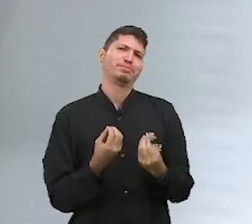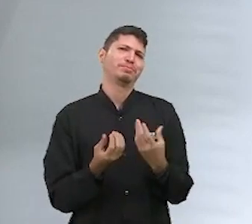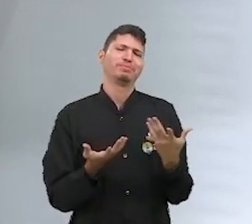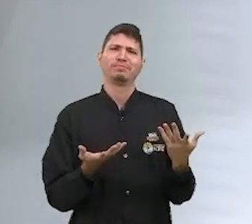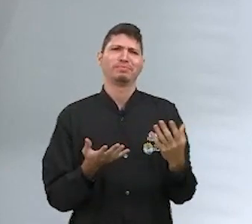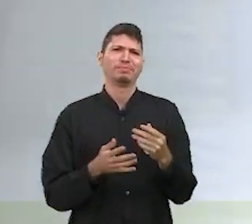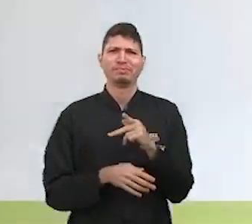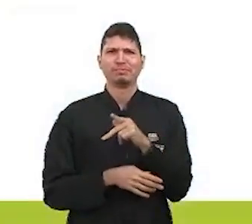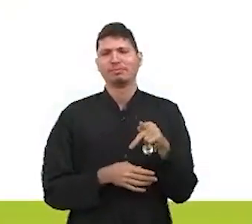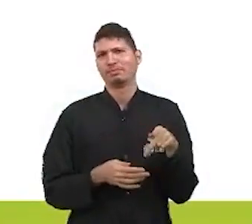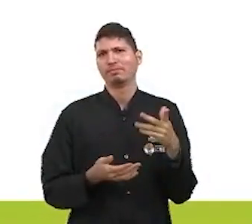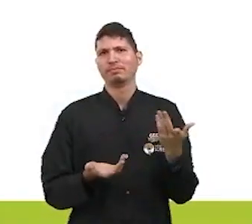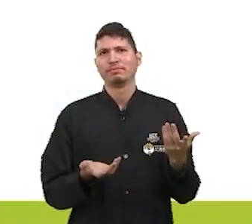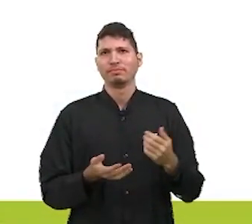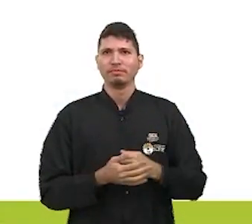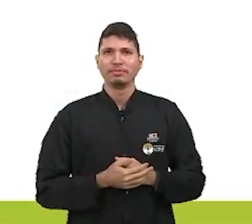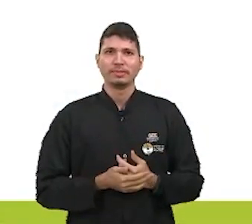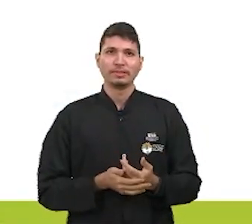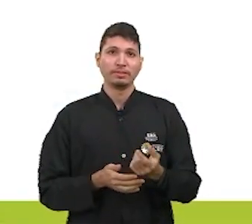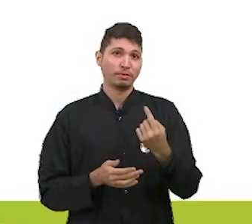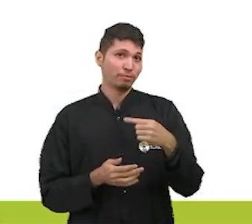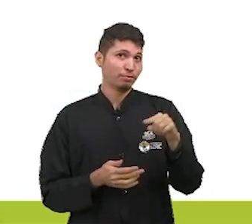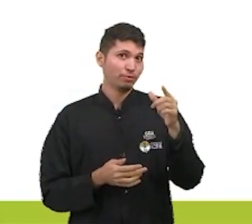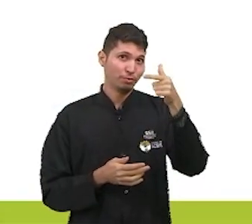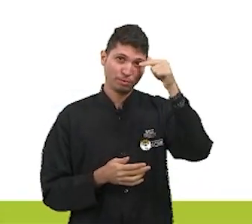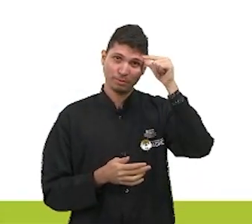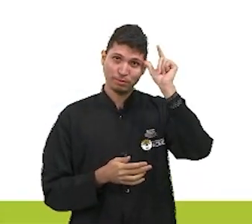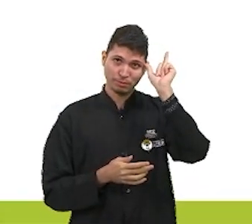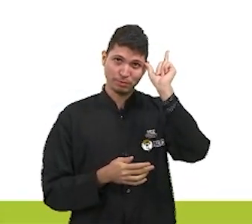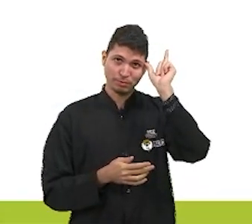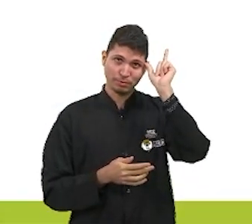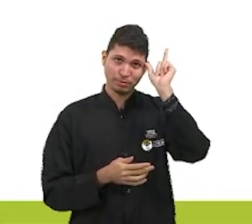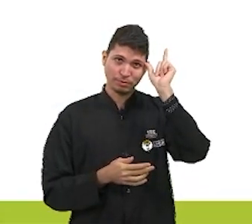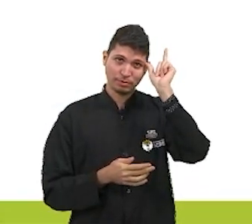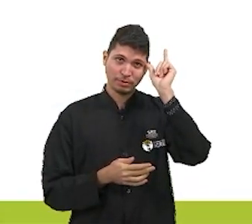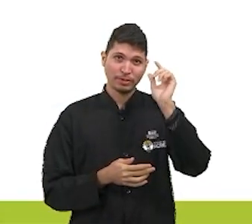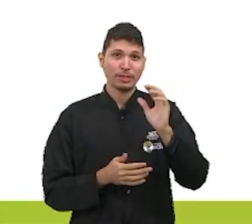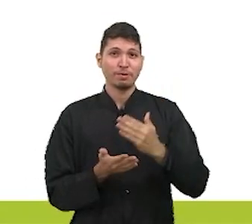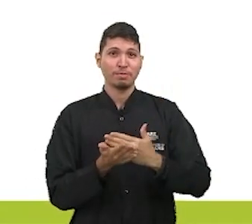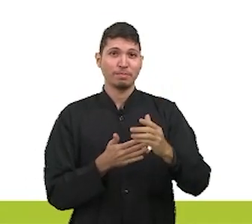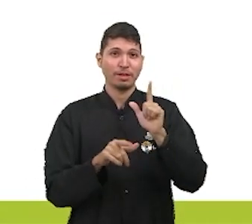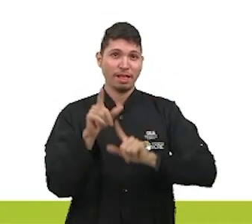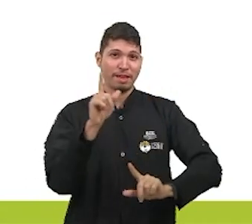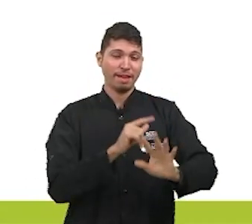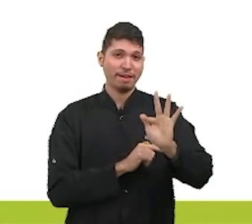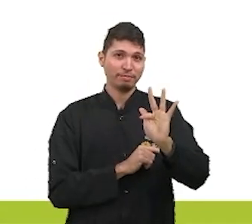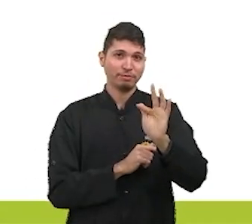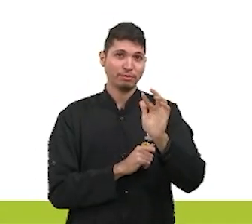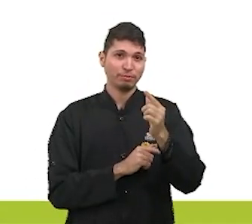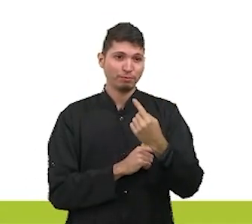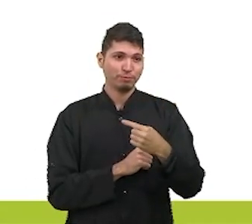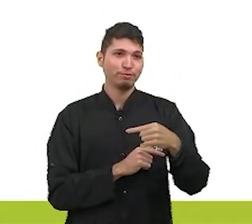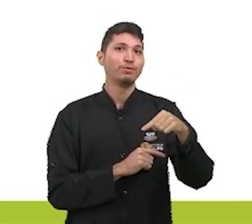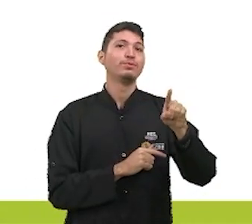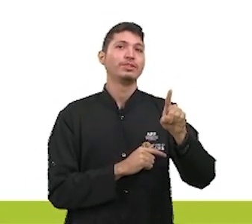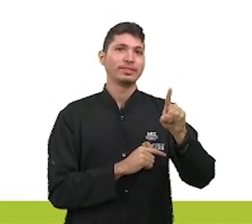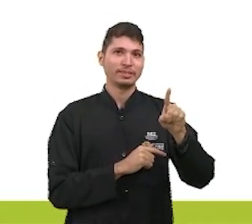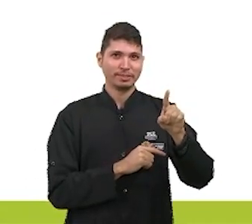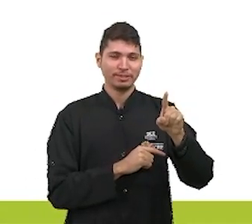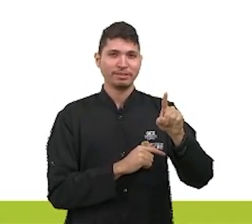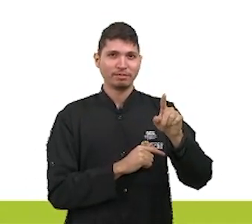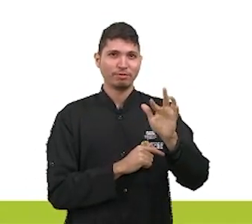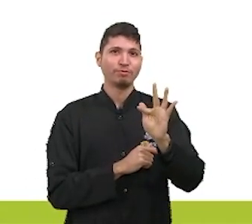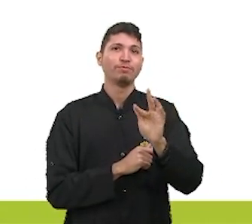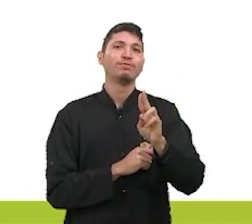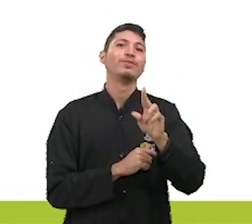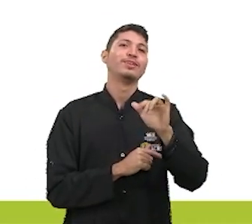analisar. Olha, decorei a frase, ó, fui ontem. Fui começa com a letrinha F. Então, você vai falar que fui